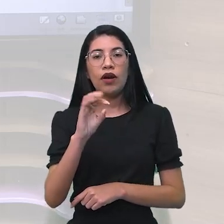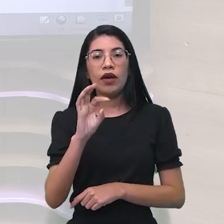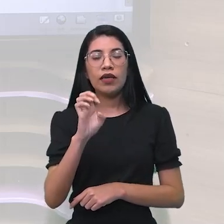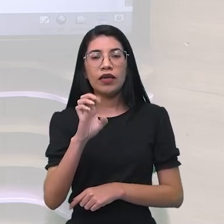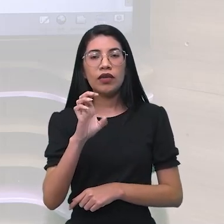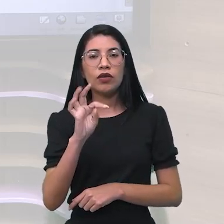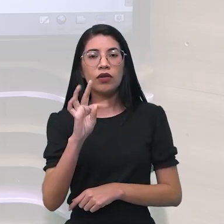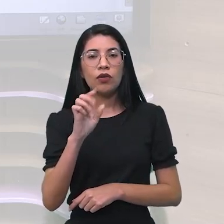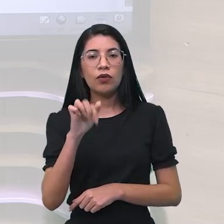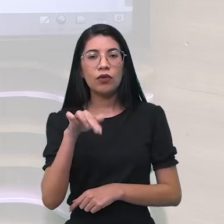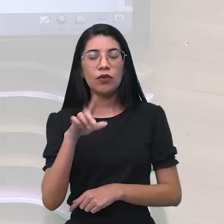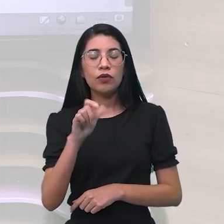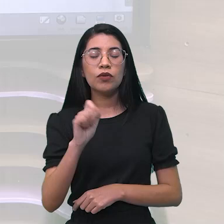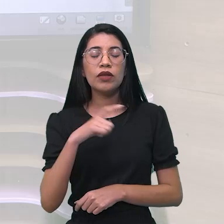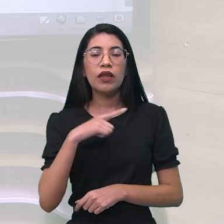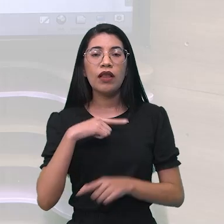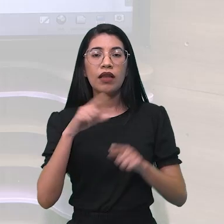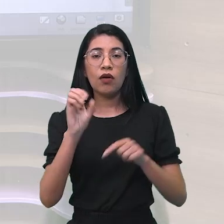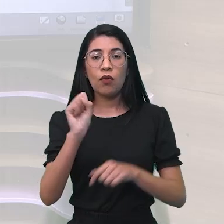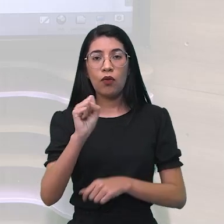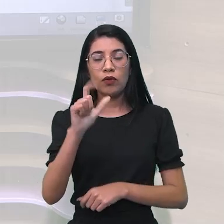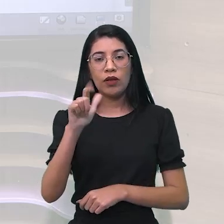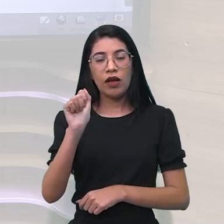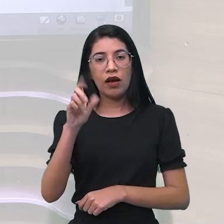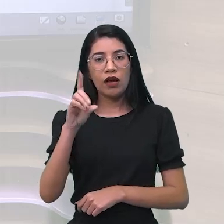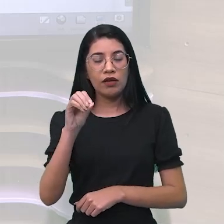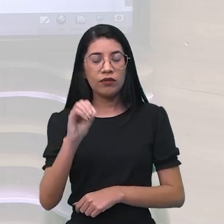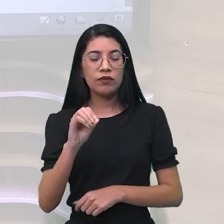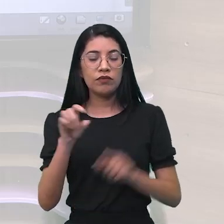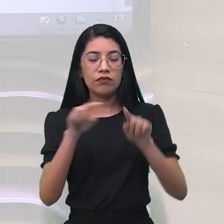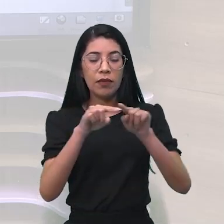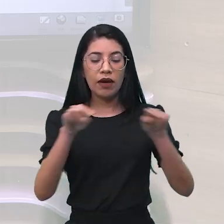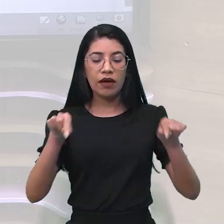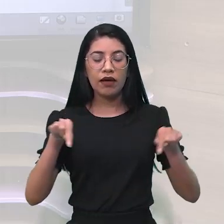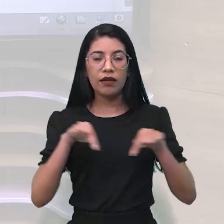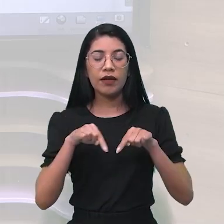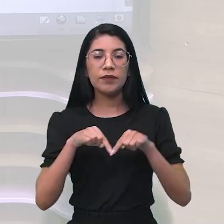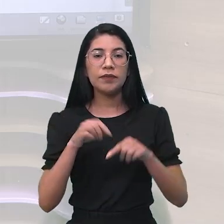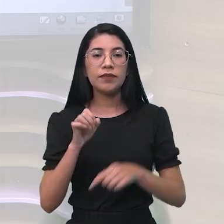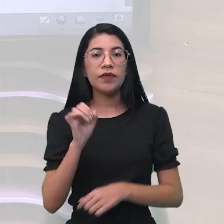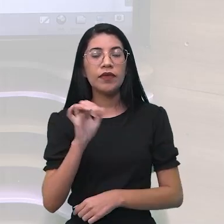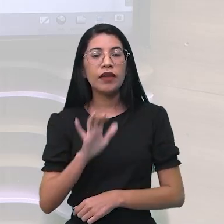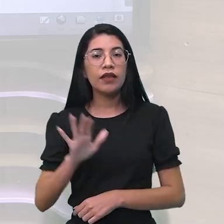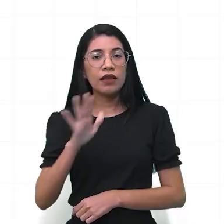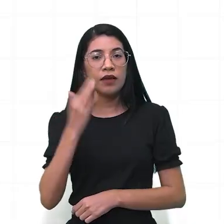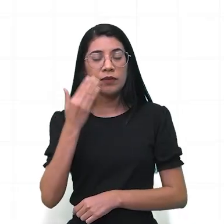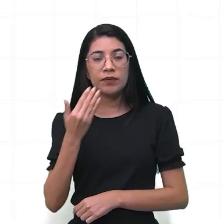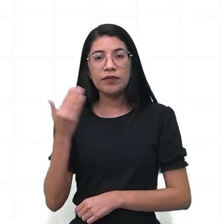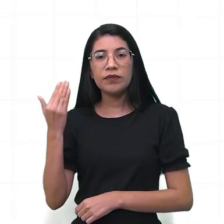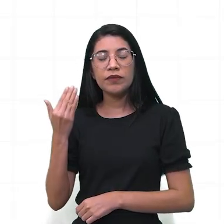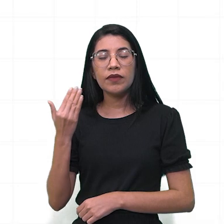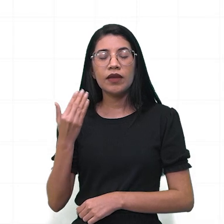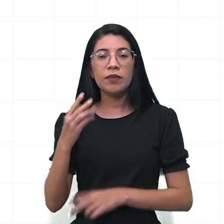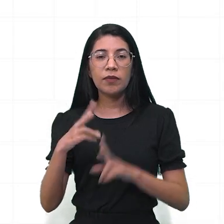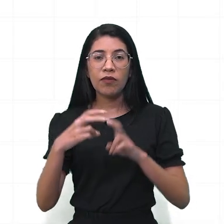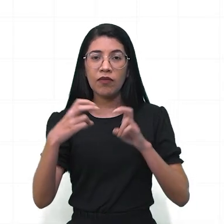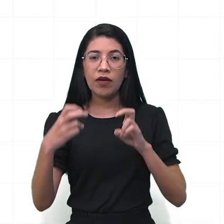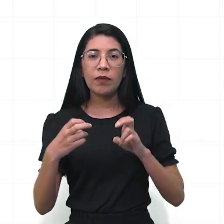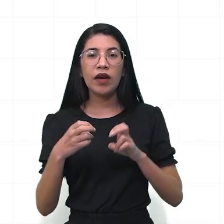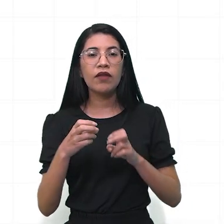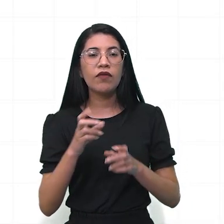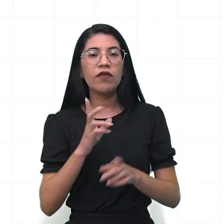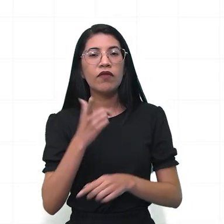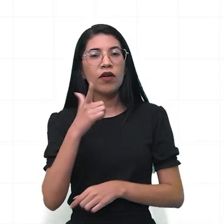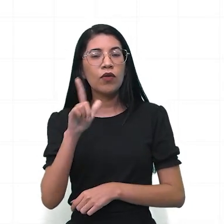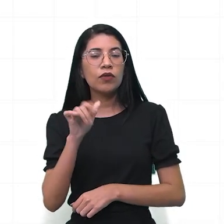ele é um polígono que ele tem 8 lados, tá? Vamos ali no nosso cenário virtual para a gente ver mais alguns polígonos.